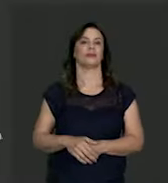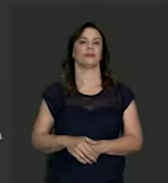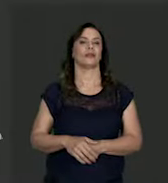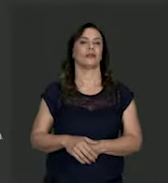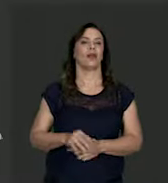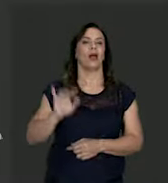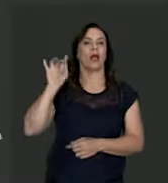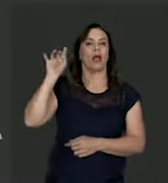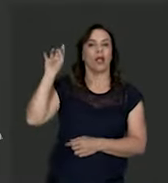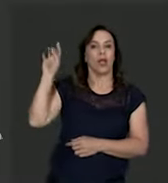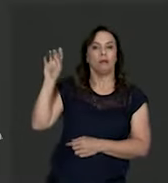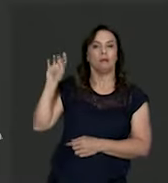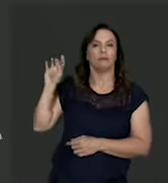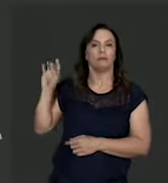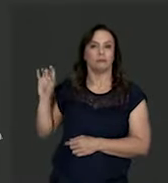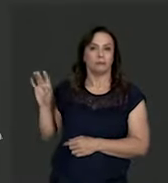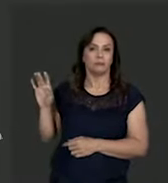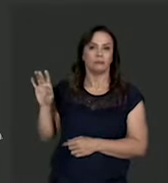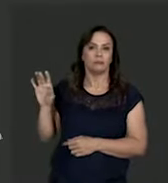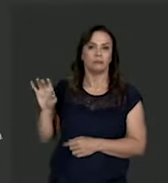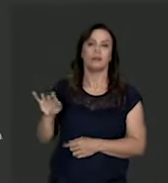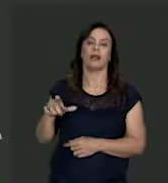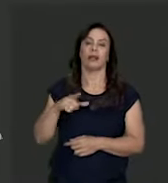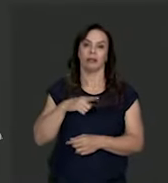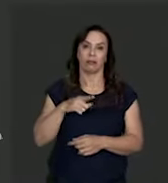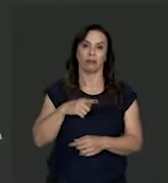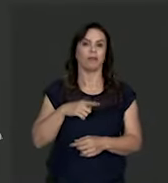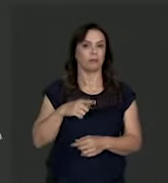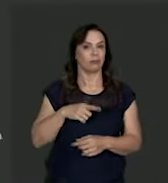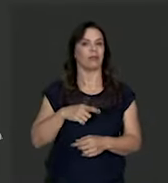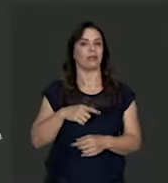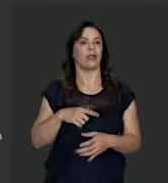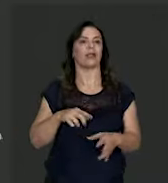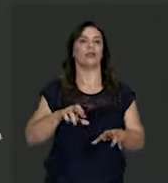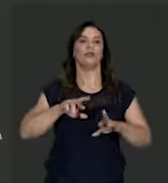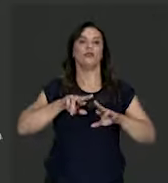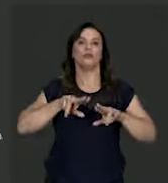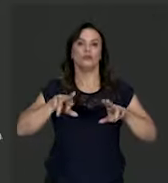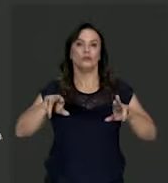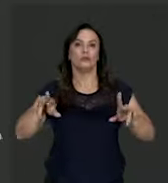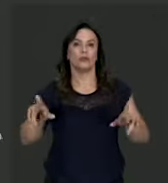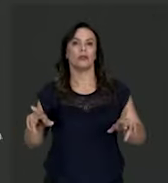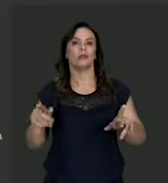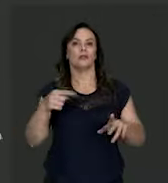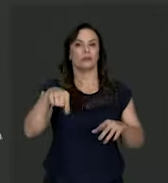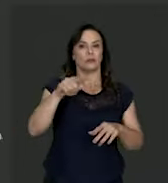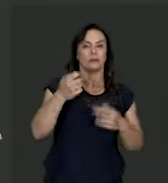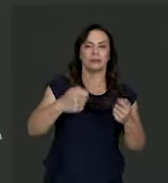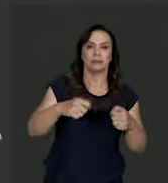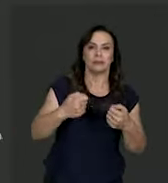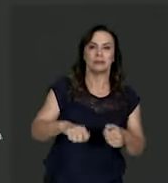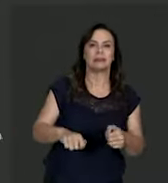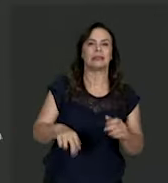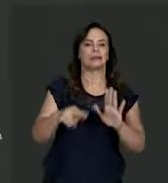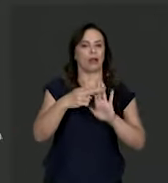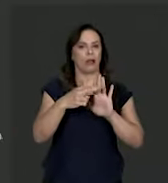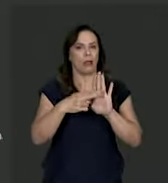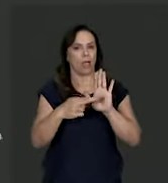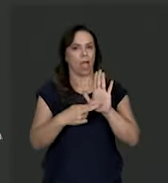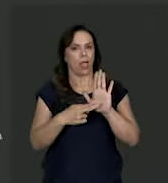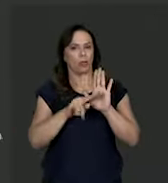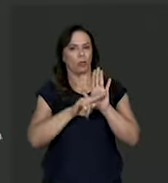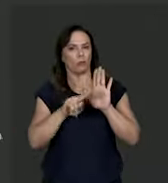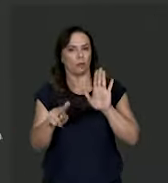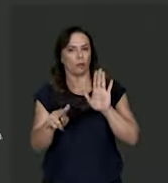cadeia ramificada, para lembrar a vocês que as regras de nomenclatura você tem que identificar as cadeias principais,